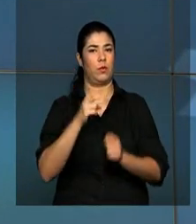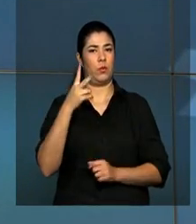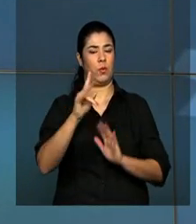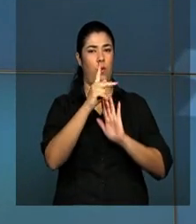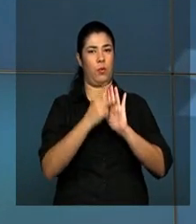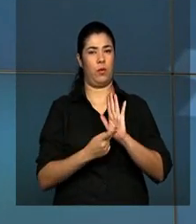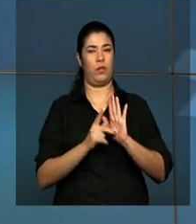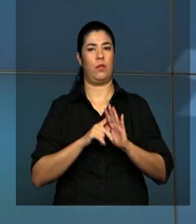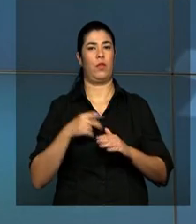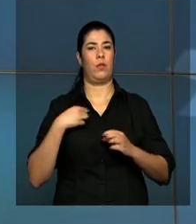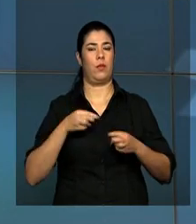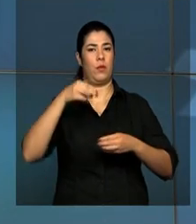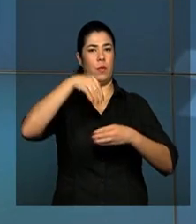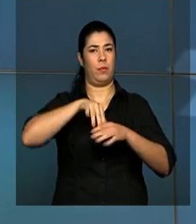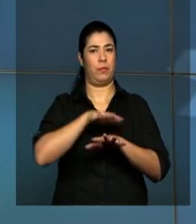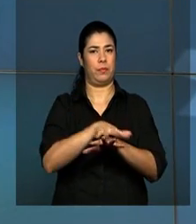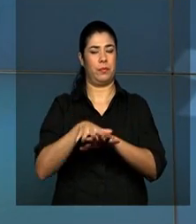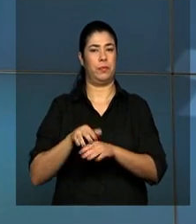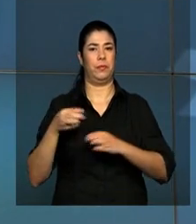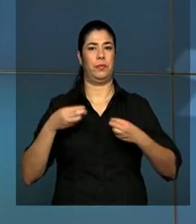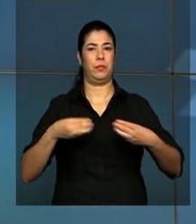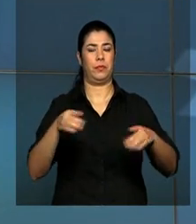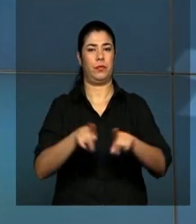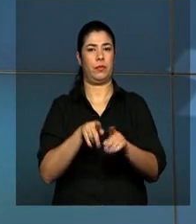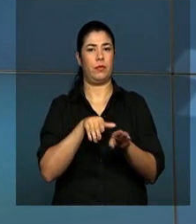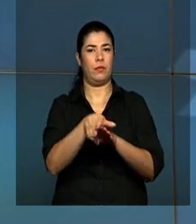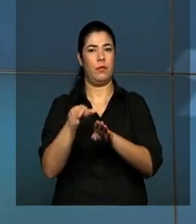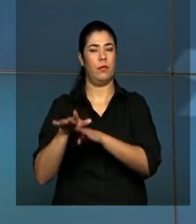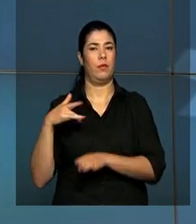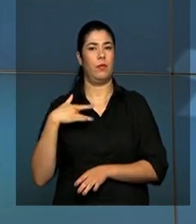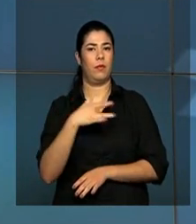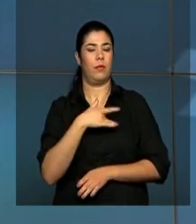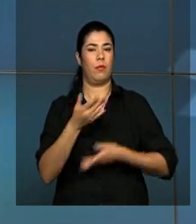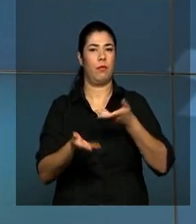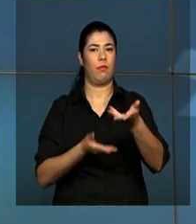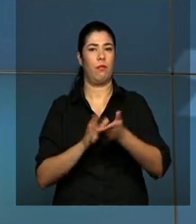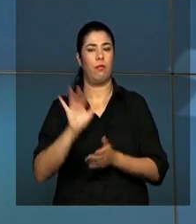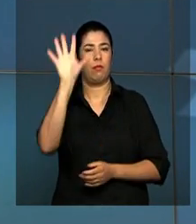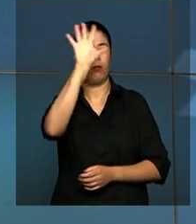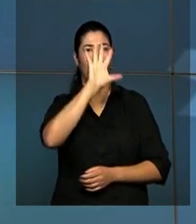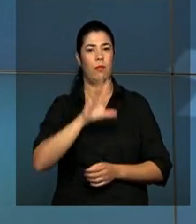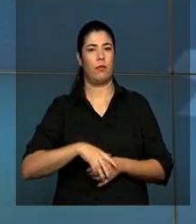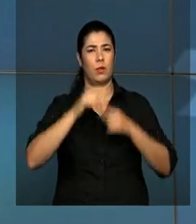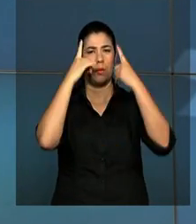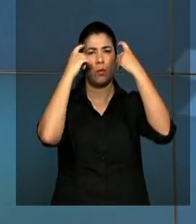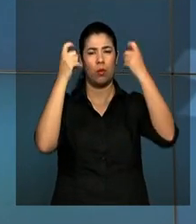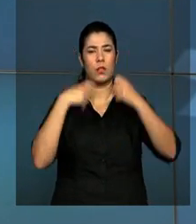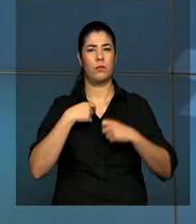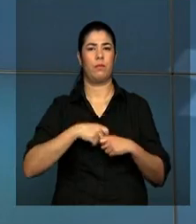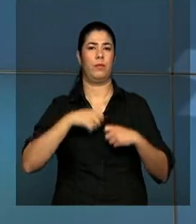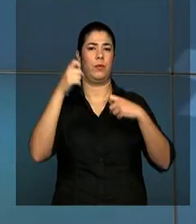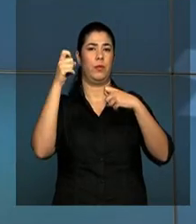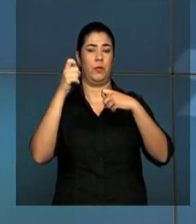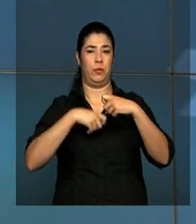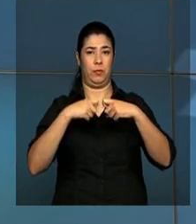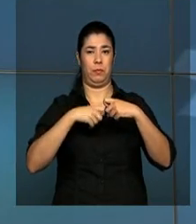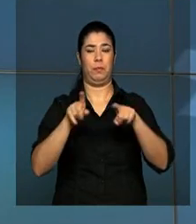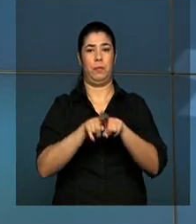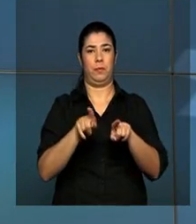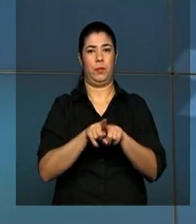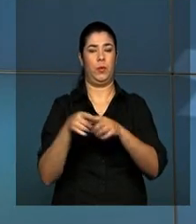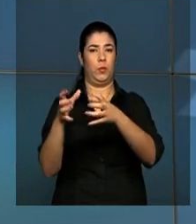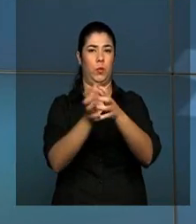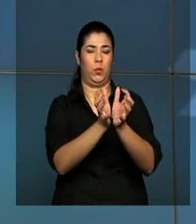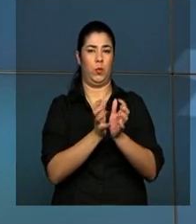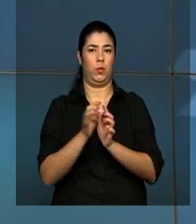portarias interministeriais. Uma traz orientações sobre o atendimento integrado às vítimas de violência sexual e a outra cria um grupo